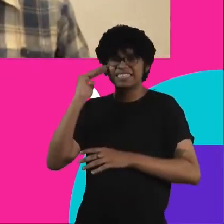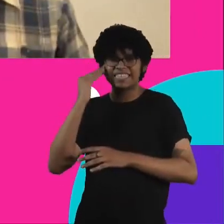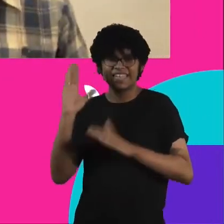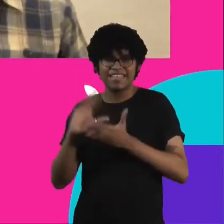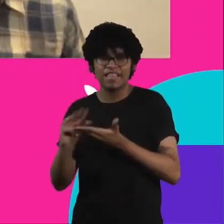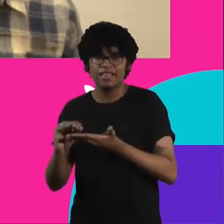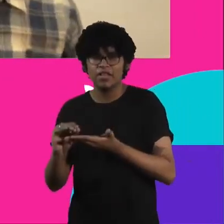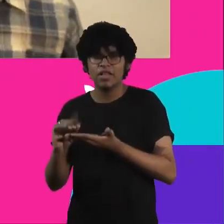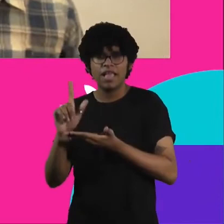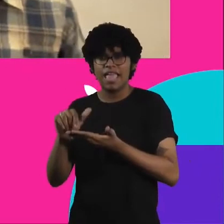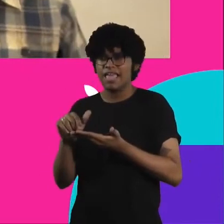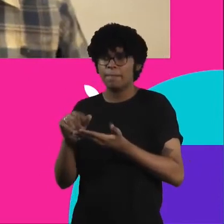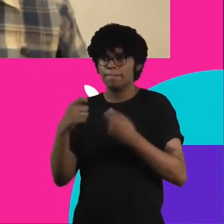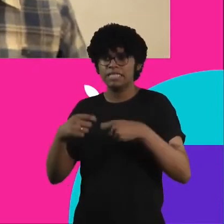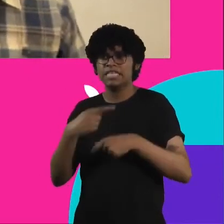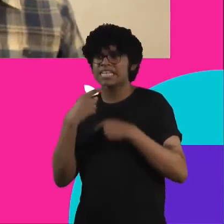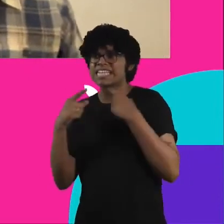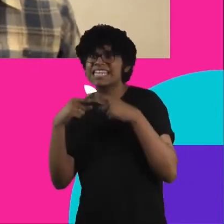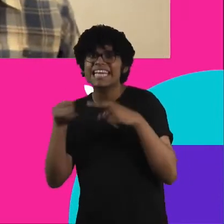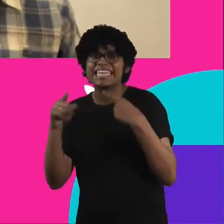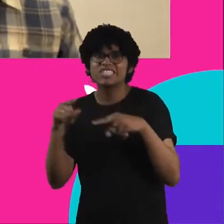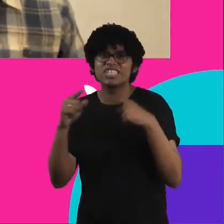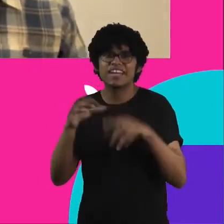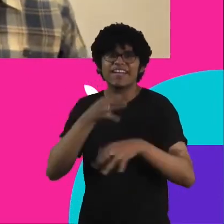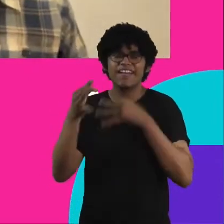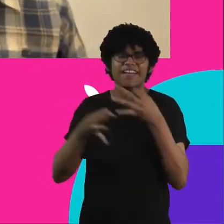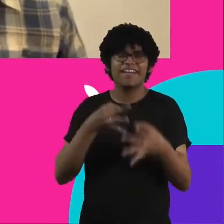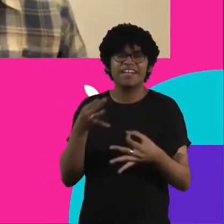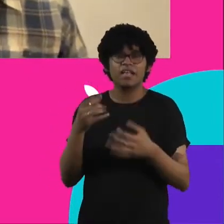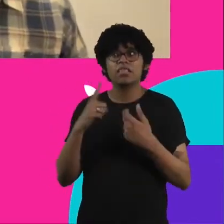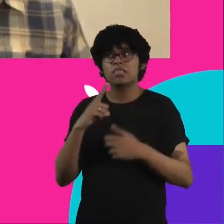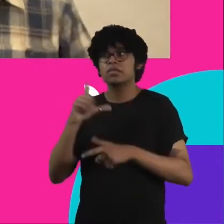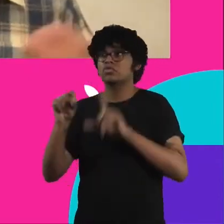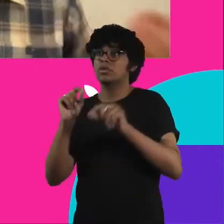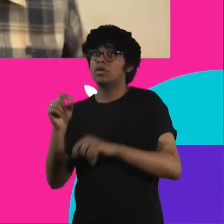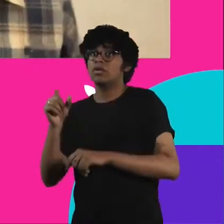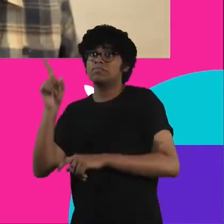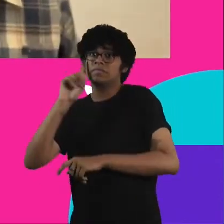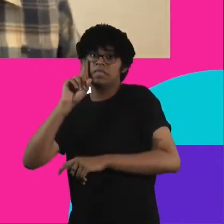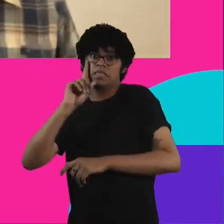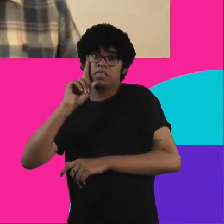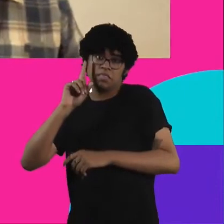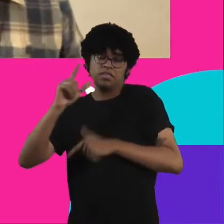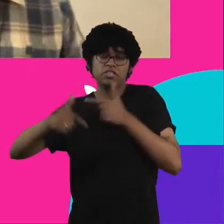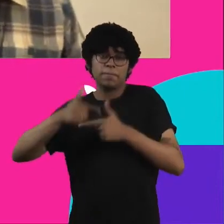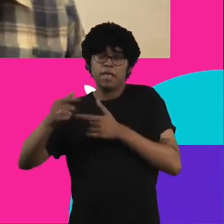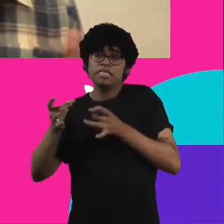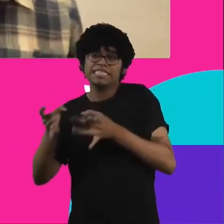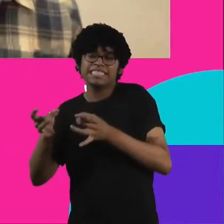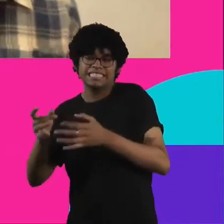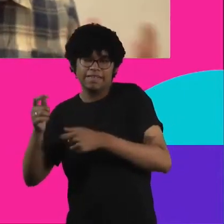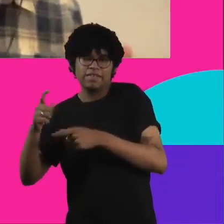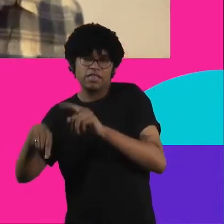entenderem dados, é isso que estamos tentando fazer. E temos a opção de usar isso no nosso trabalho, dia